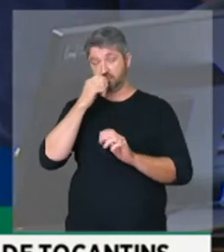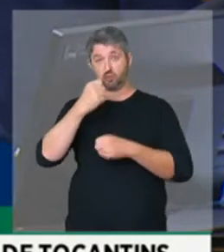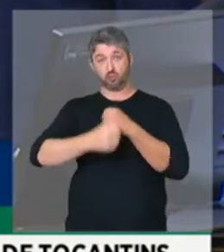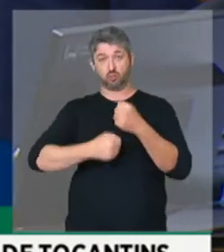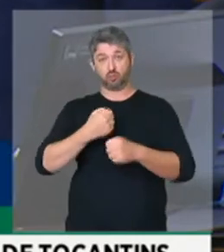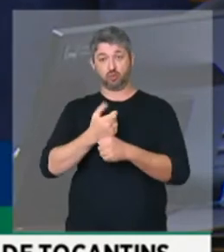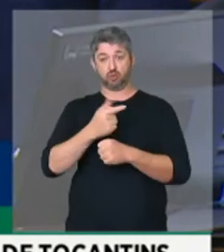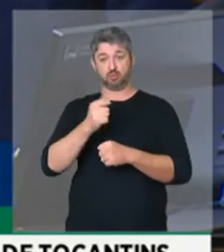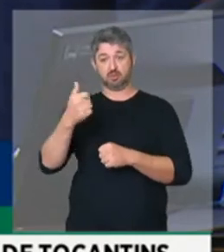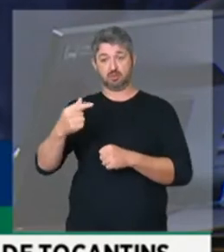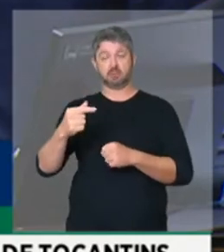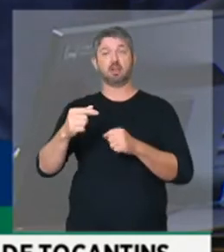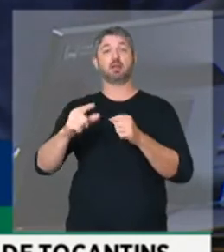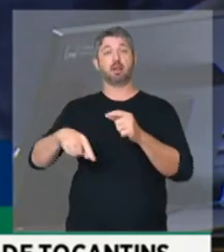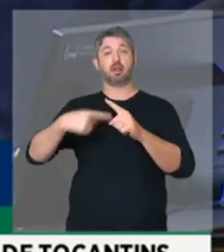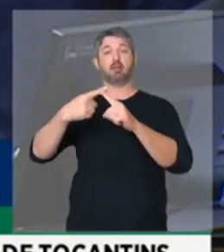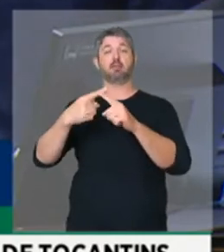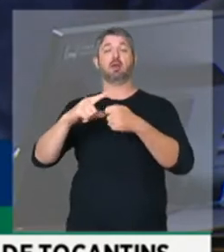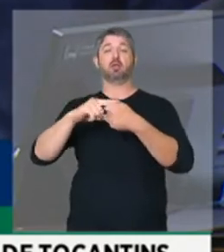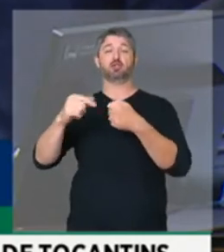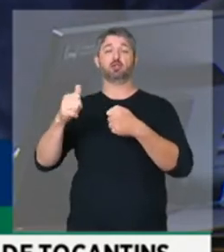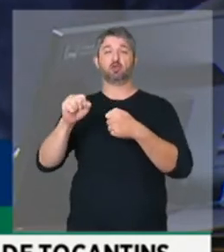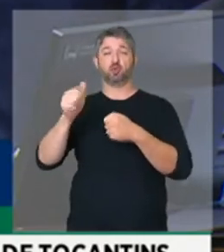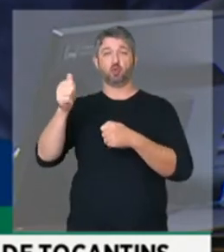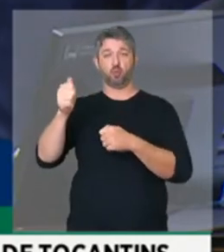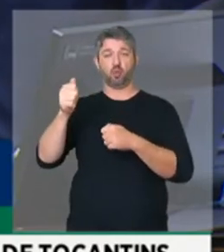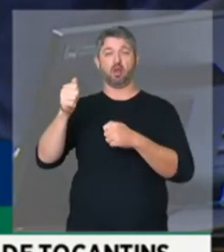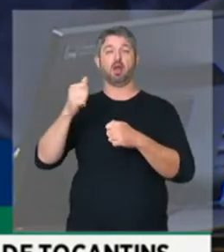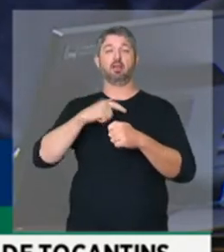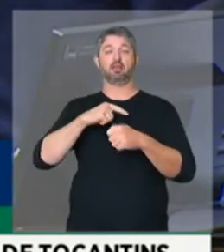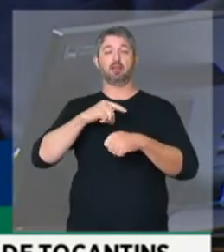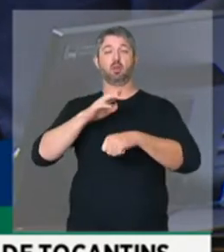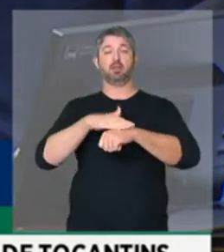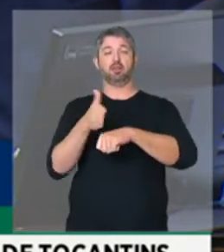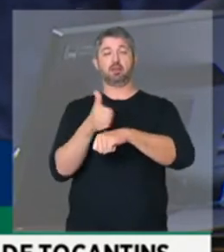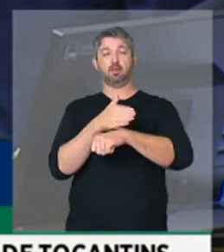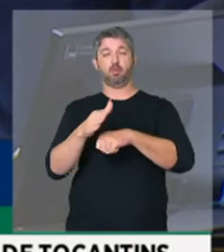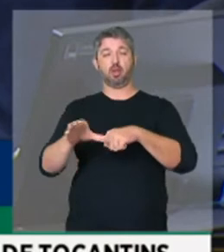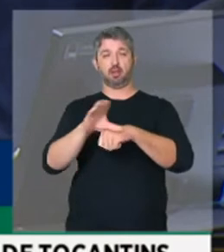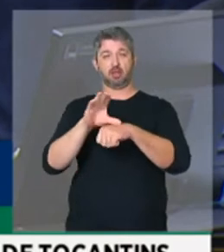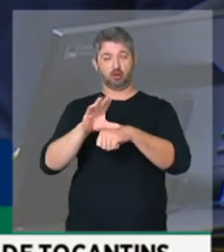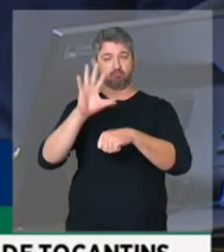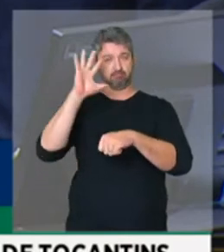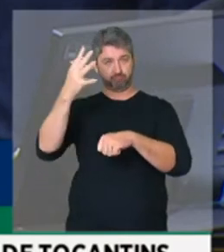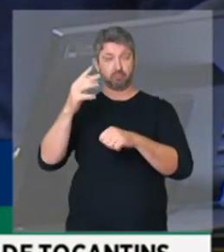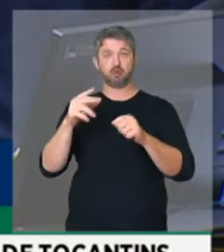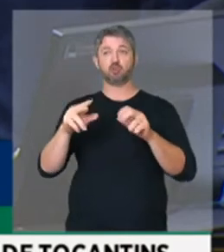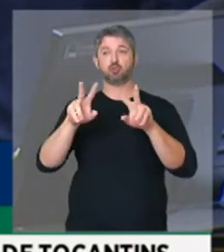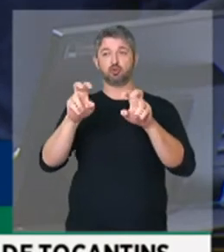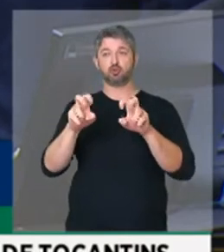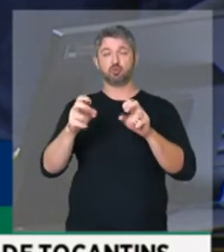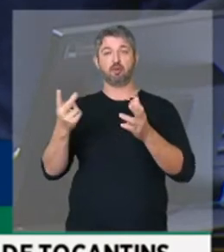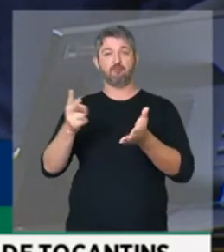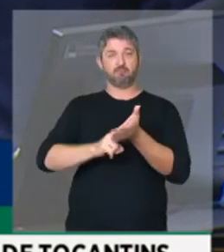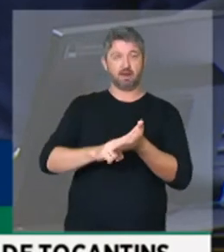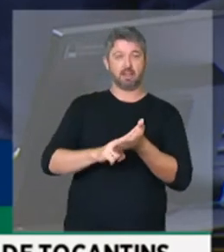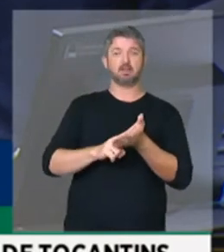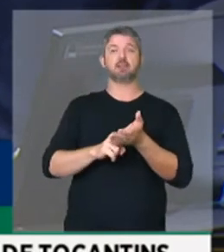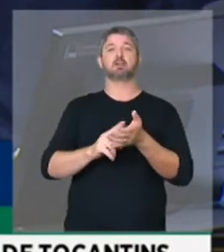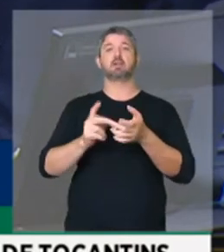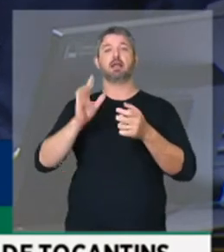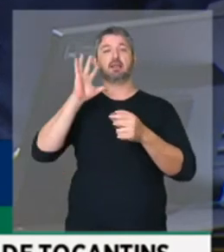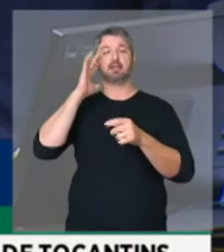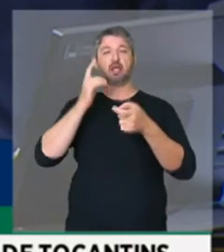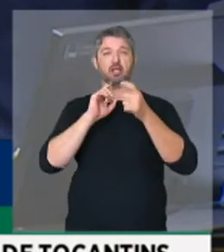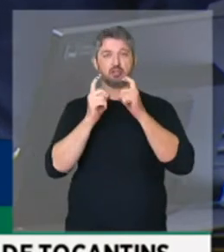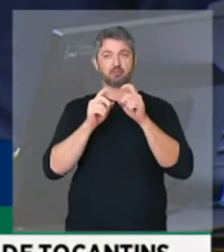397-17, que acrescenta o artigo 18-A ao ato das disposições constitucionais transitórias para dispor sobre a convalidação dos atos administrativos praticados no